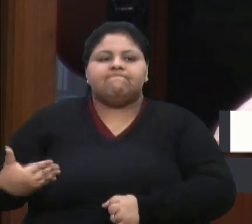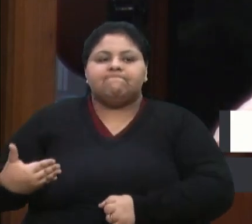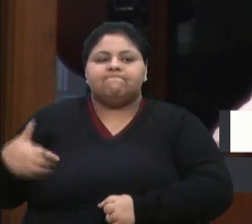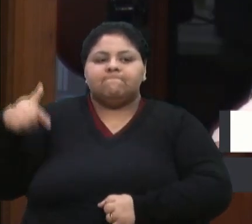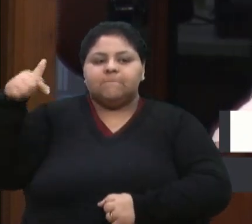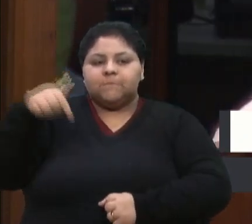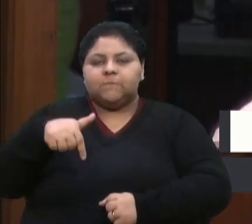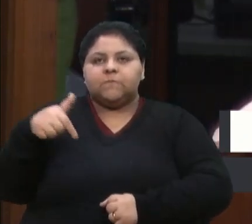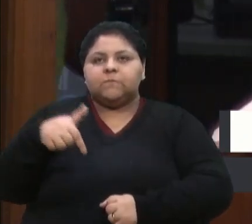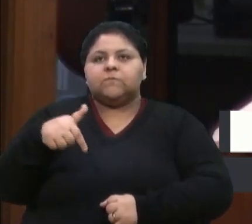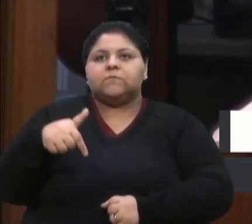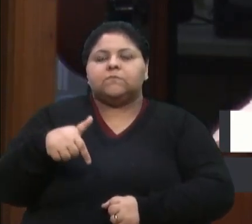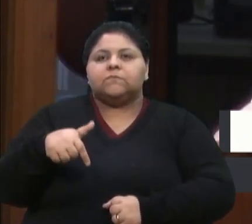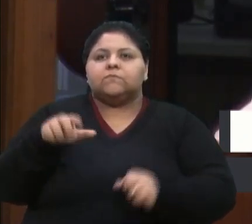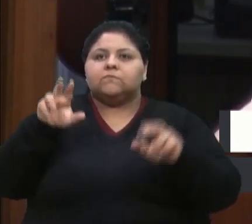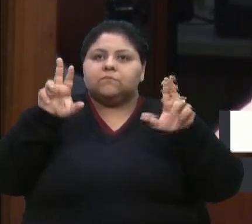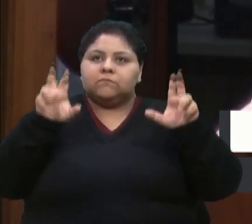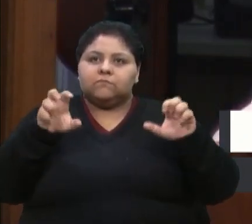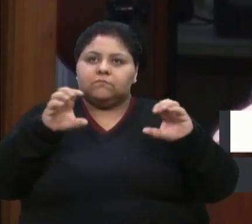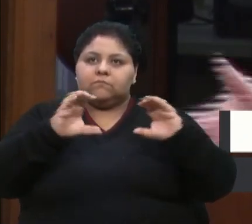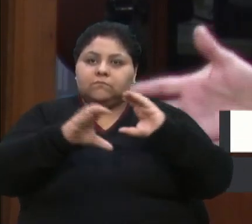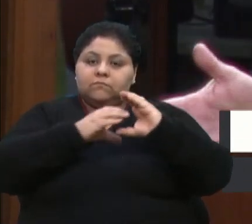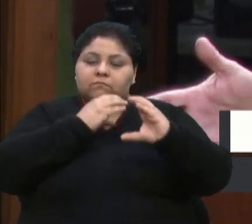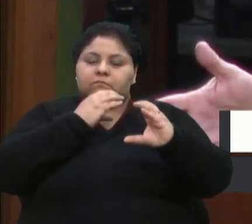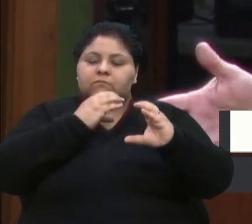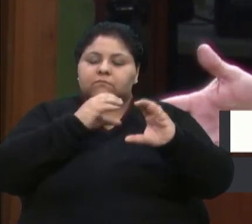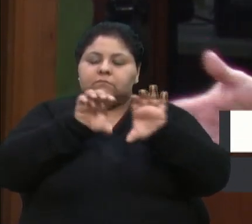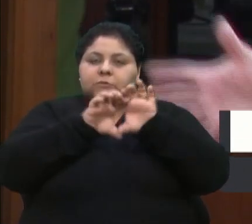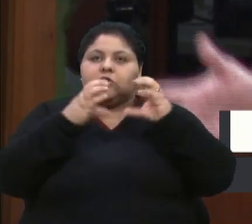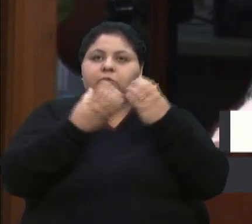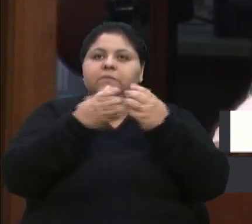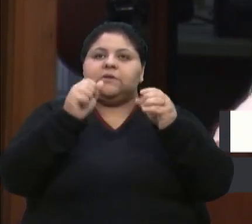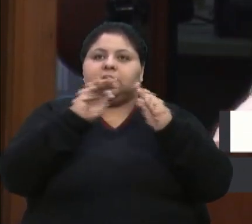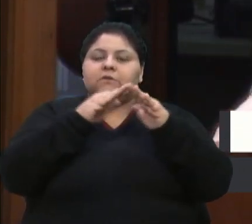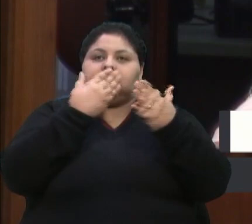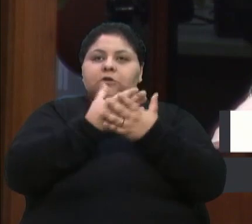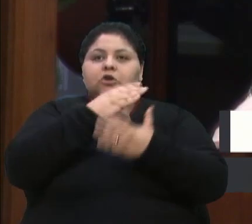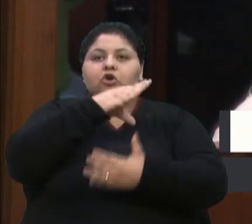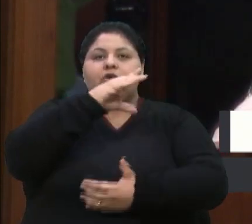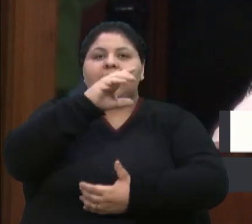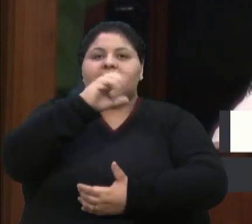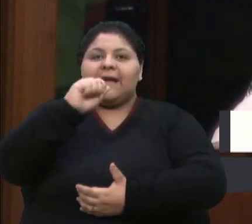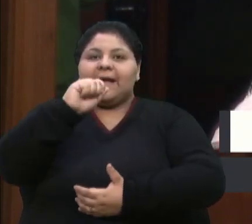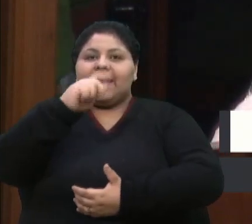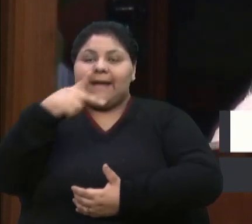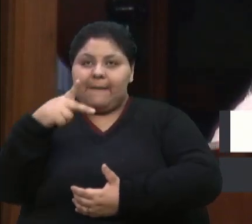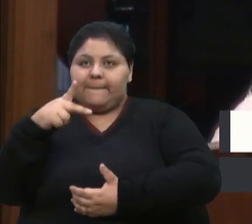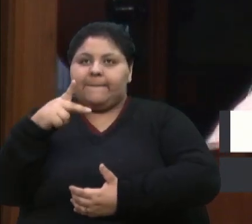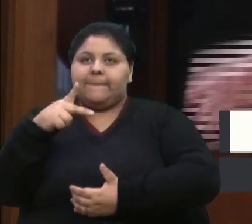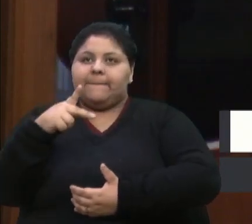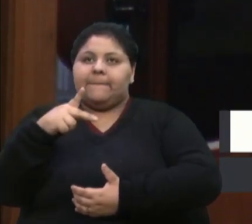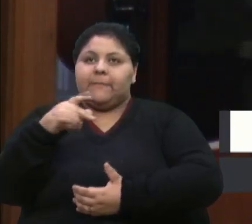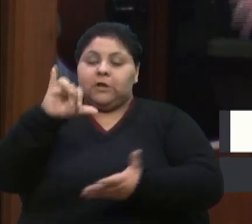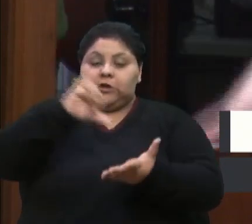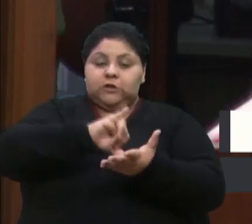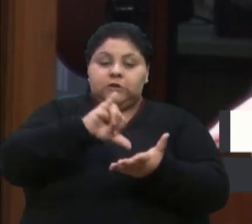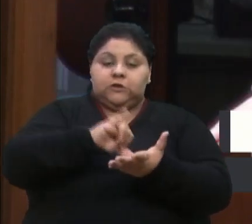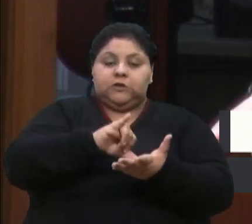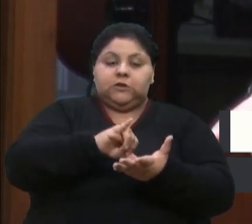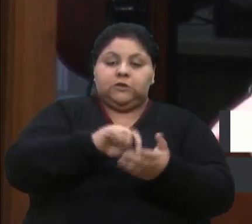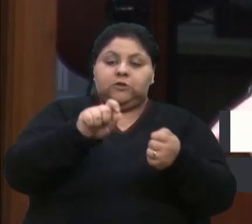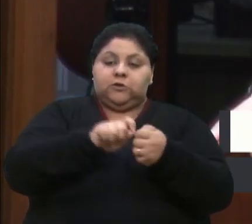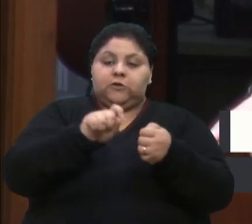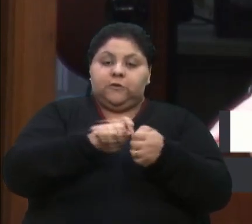nessa questão da comunidade escolar. E o CAP, que é o Centro de Ações Preventivas, ele também faz essa questão